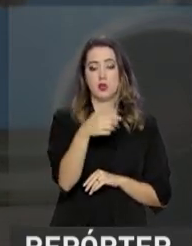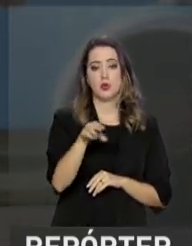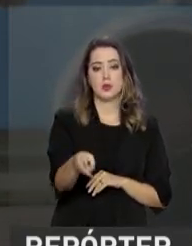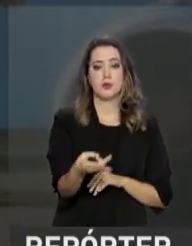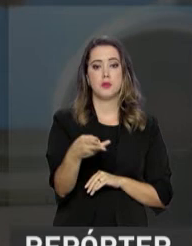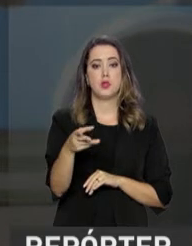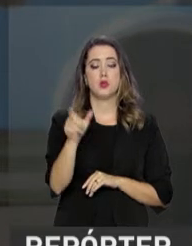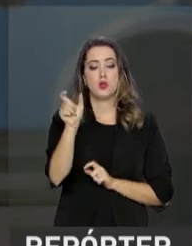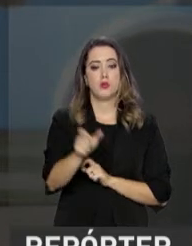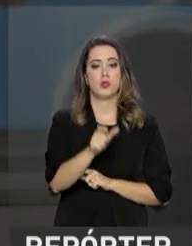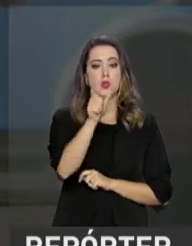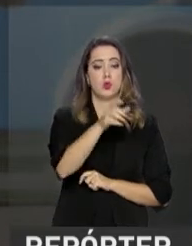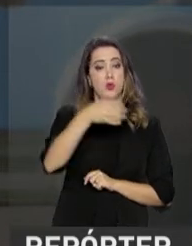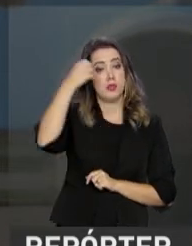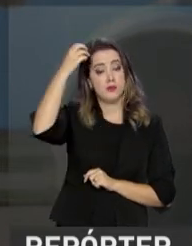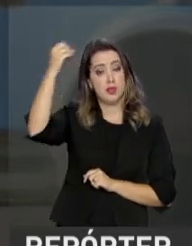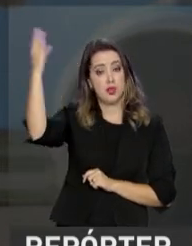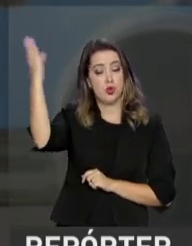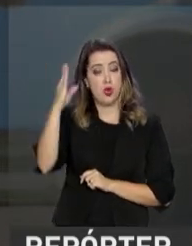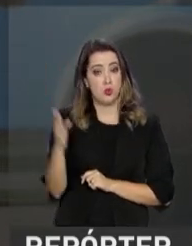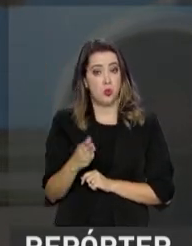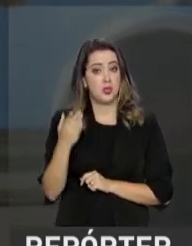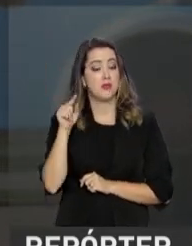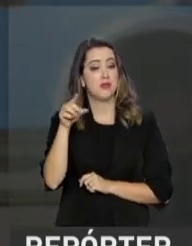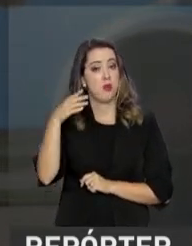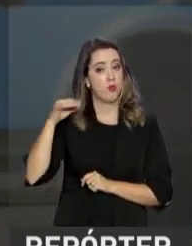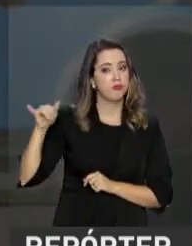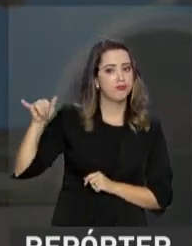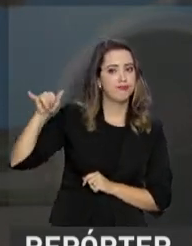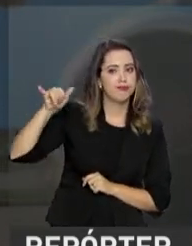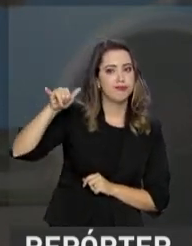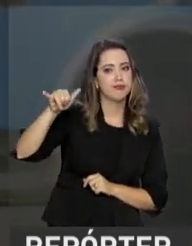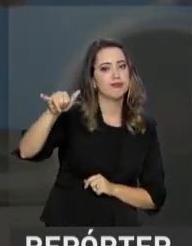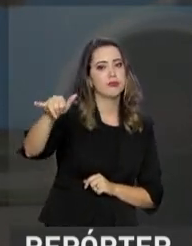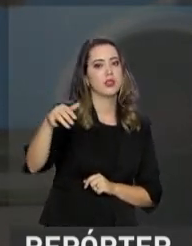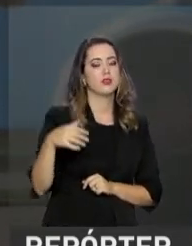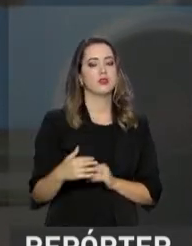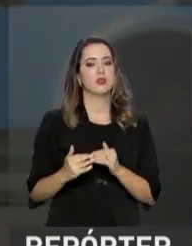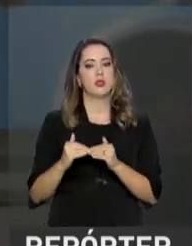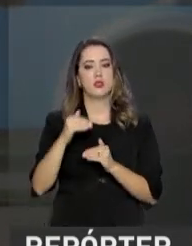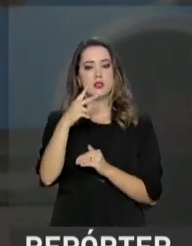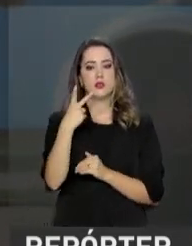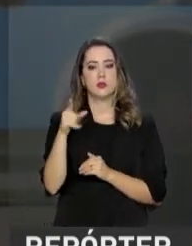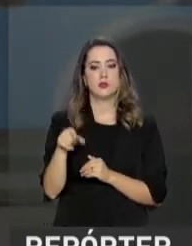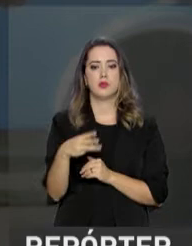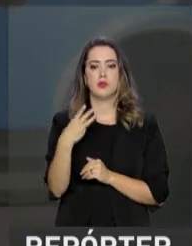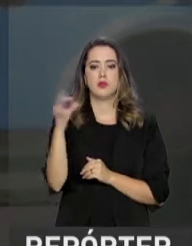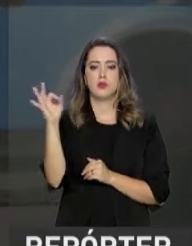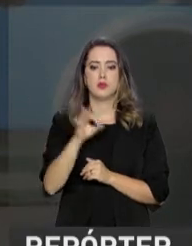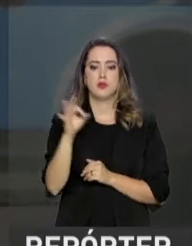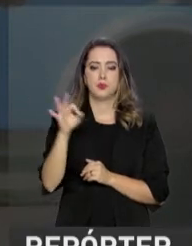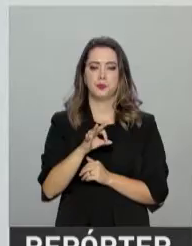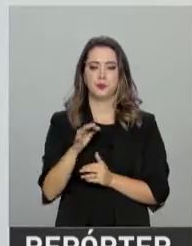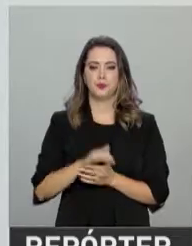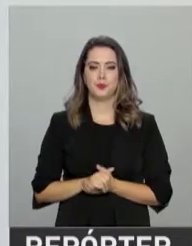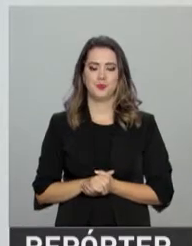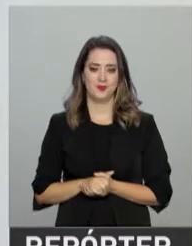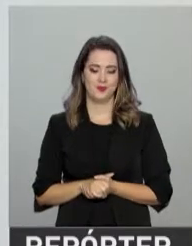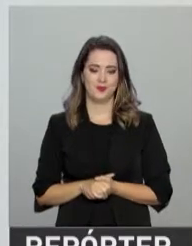usaram os aeroportos do país um crescimento de mais de 2 por cento em relação a 2006